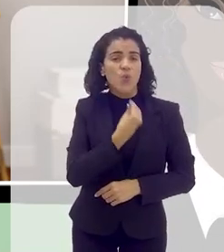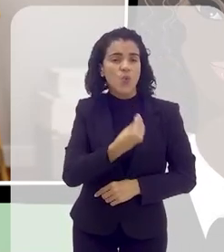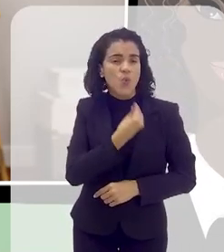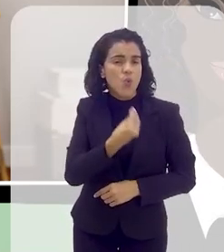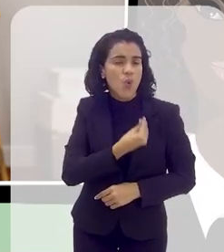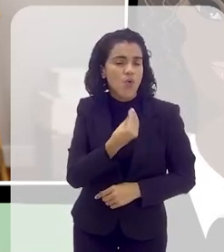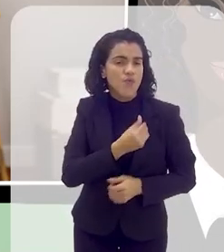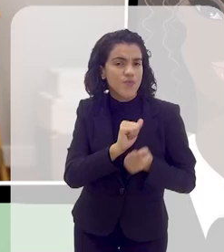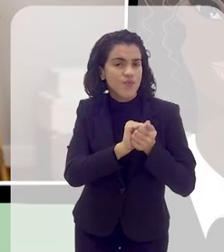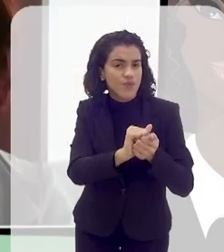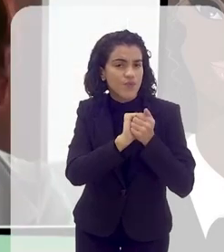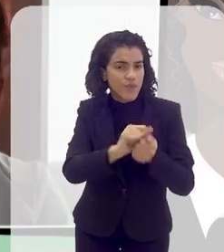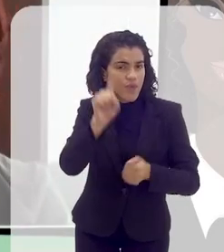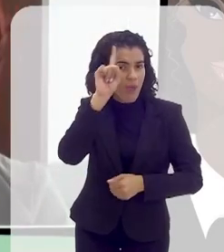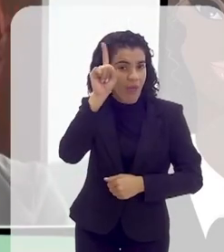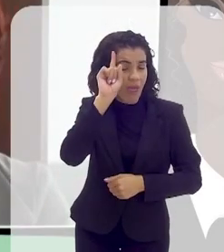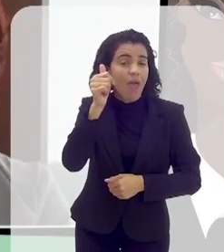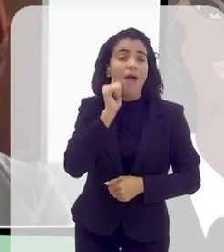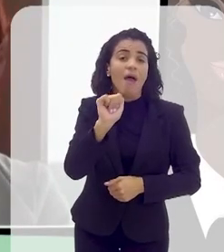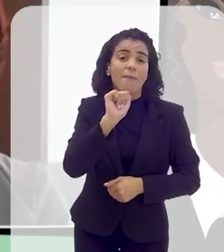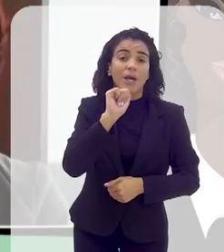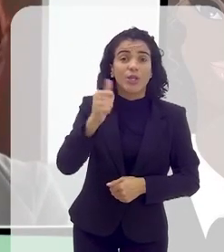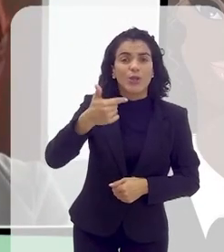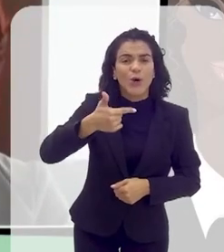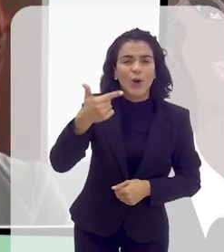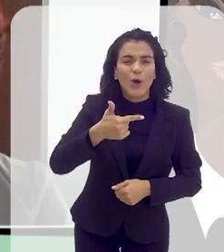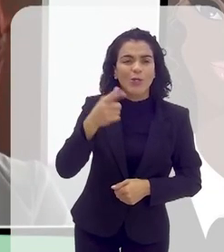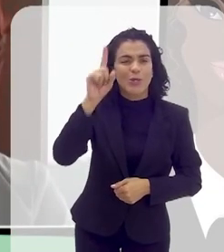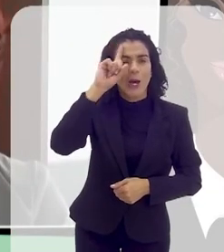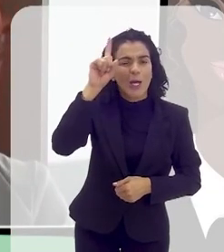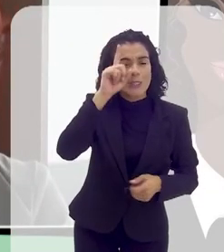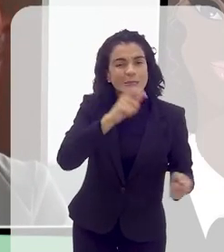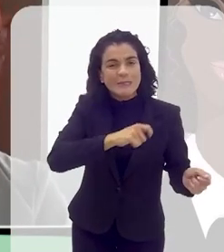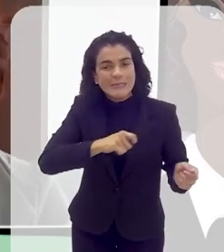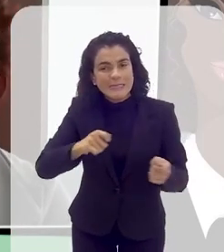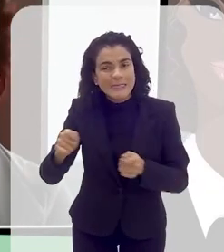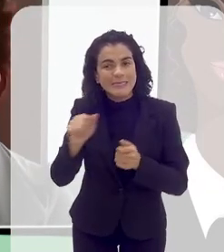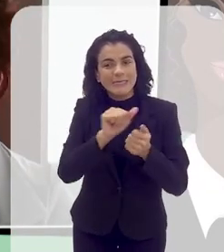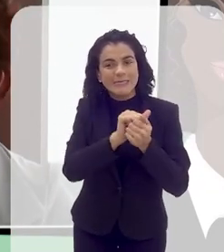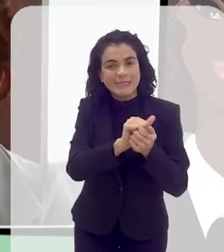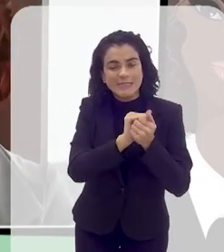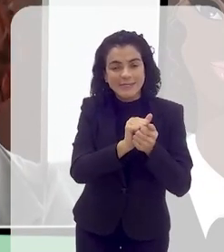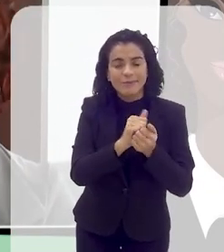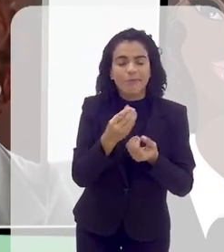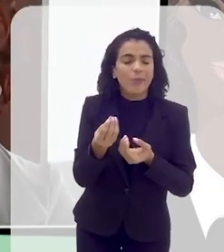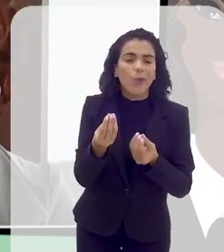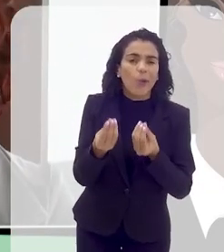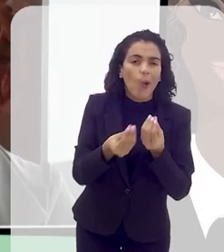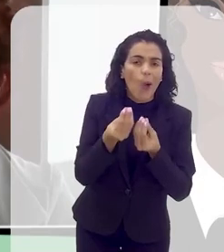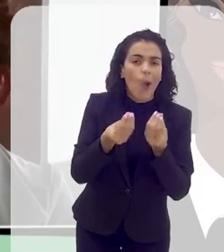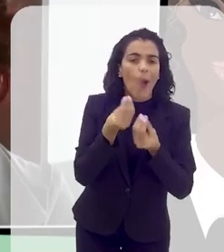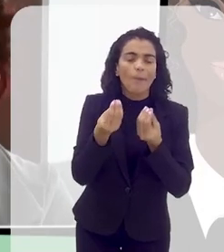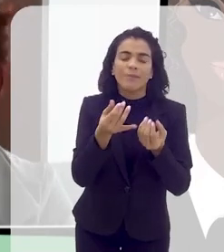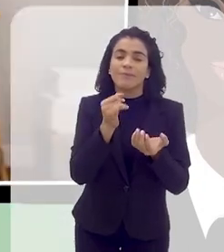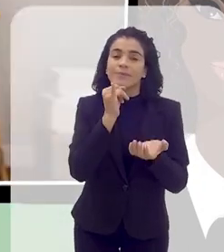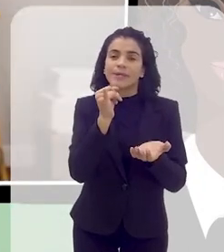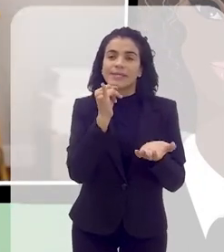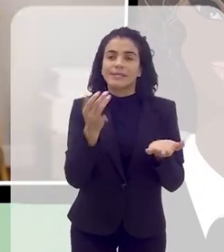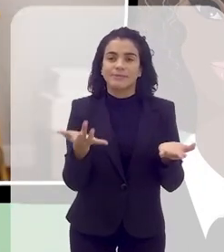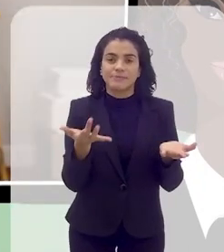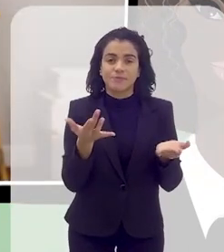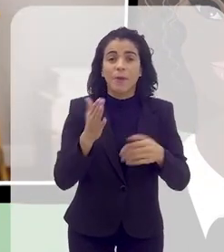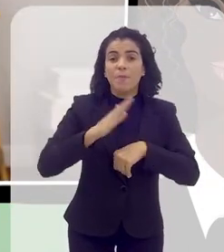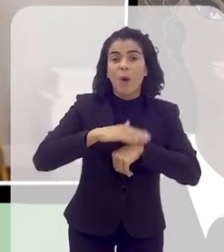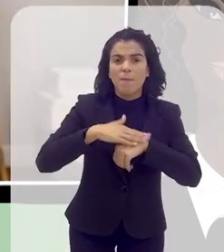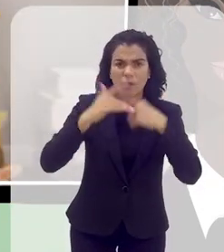o convívio diário é a madrasta que tá lá, diariamente. Então, como lidar, por exemplo,